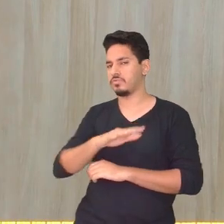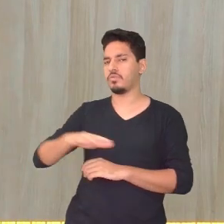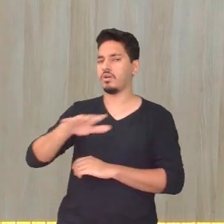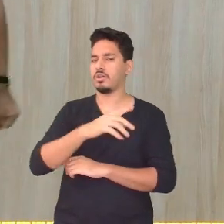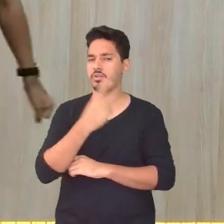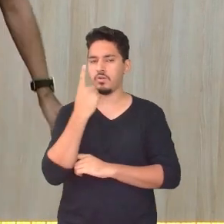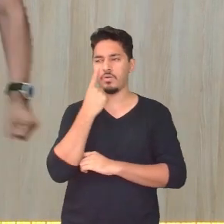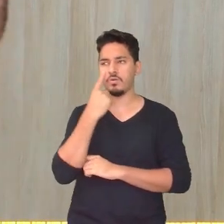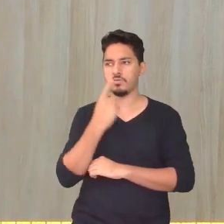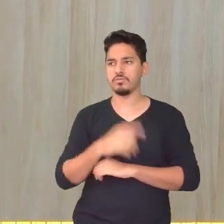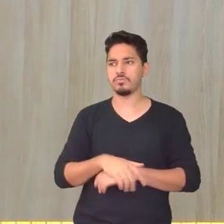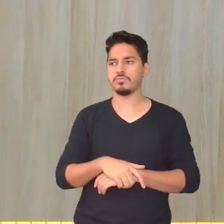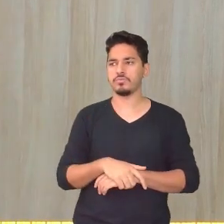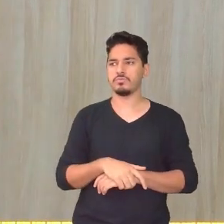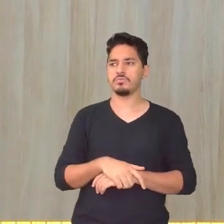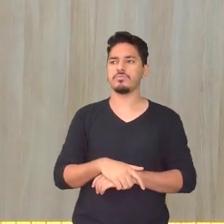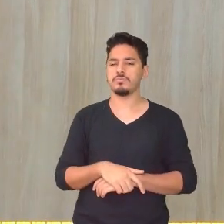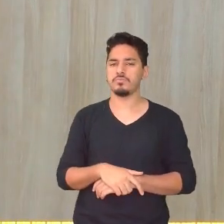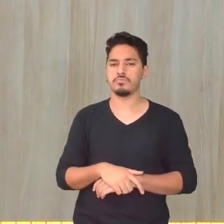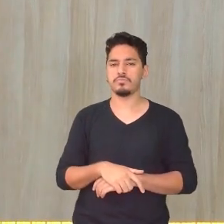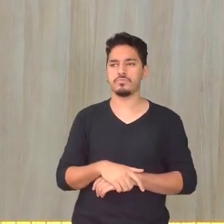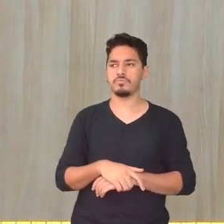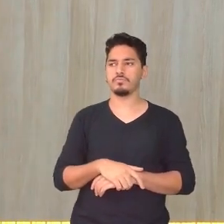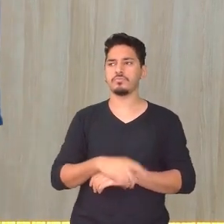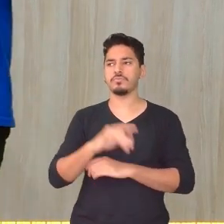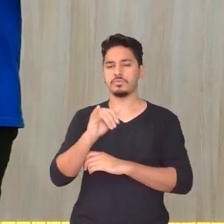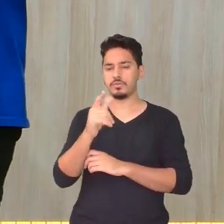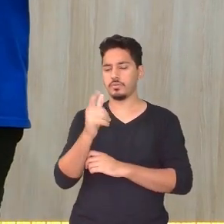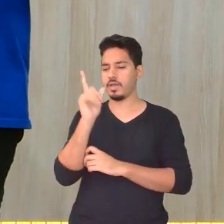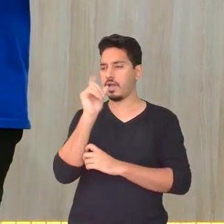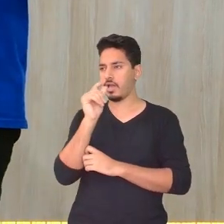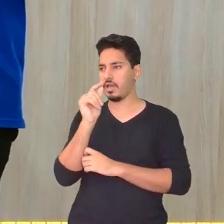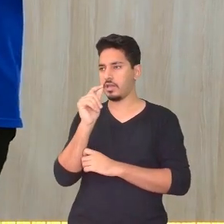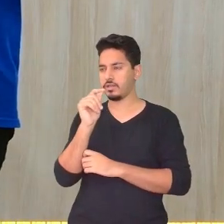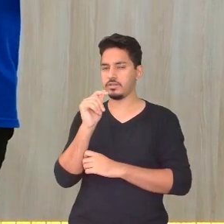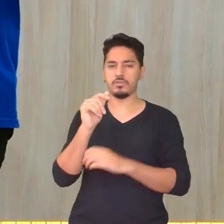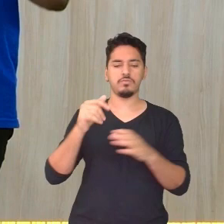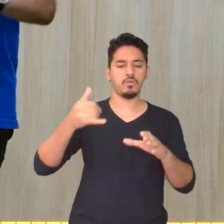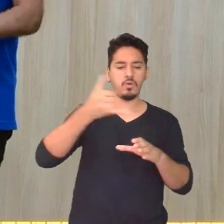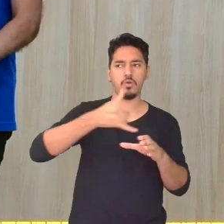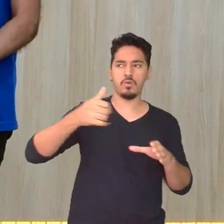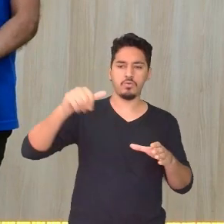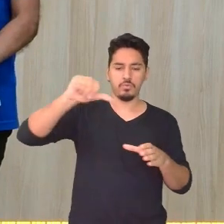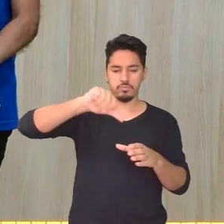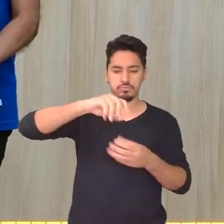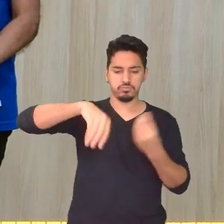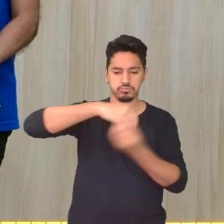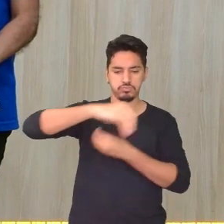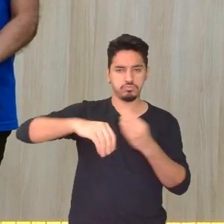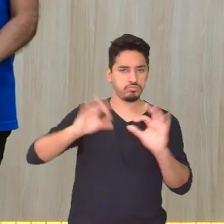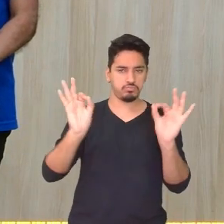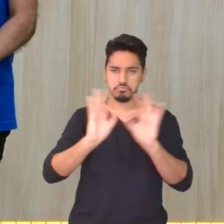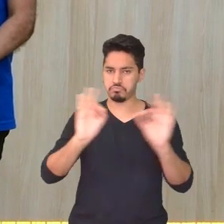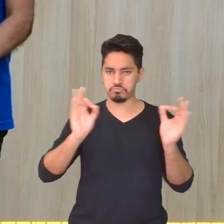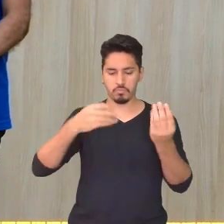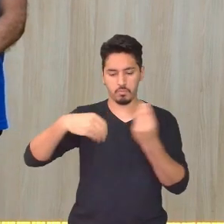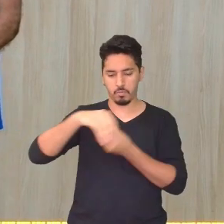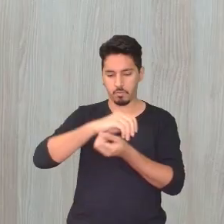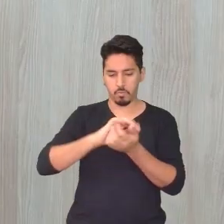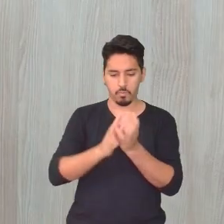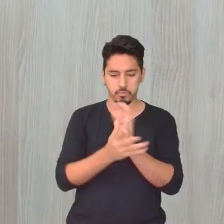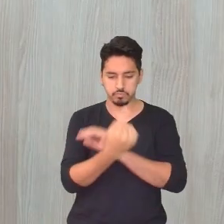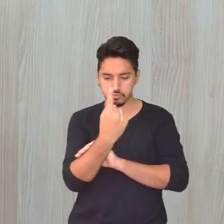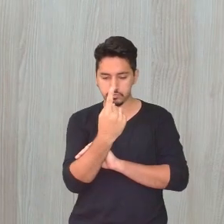vamos embora. Vou levar aqui uma... Vou ir bem aqui, ó. Se eu pegar água e jogar óleo lá, mistura não, Bel. Não, de jeito nenhum. Tem como